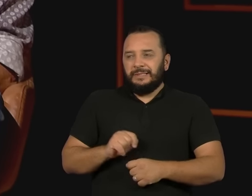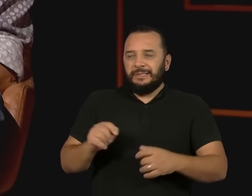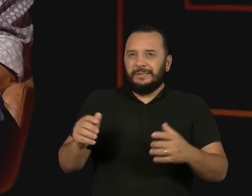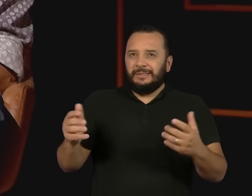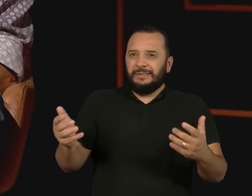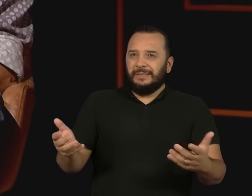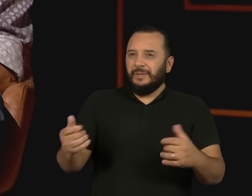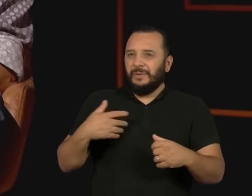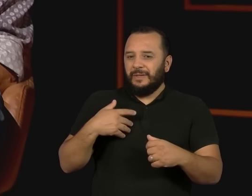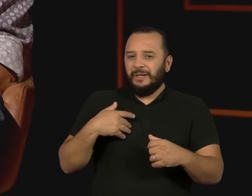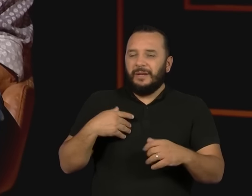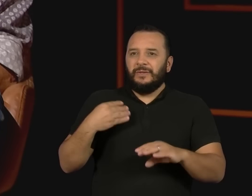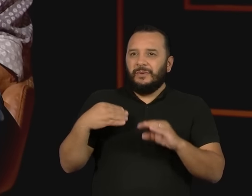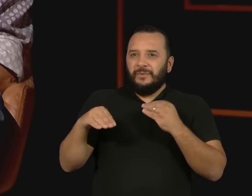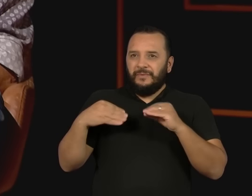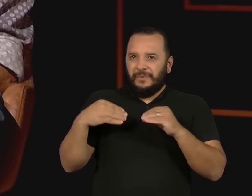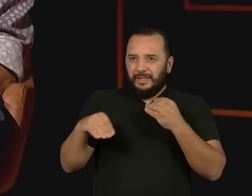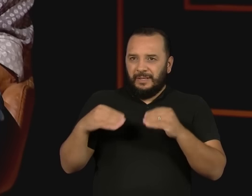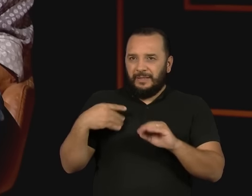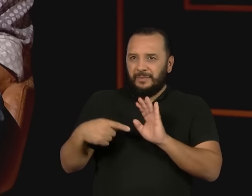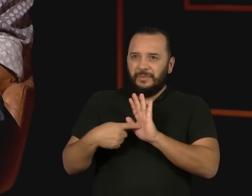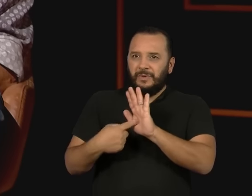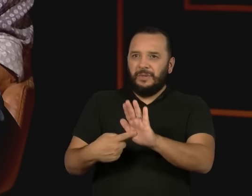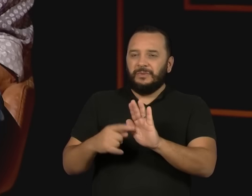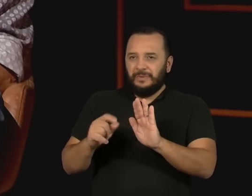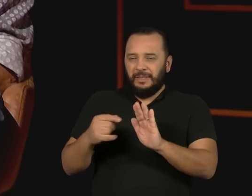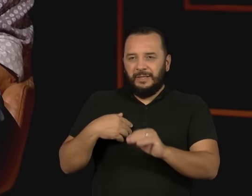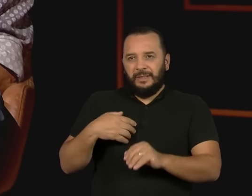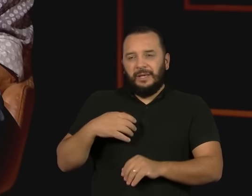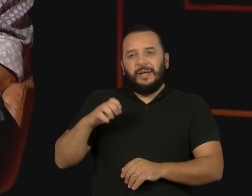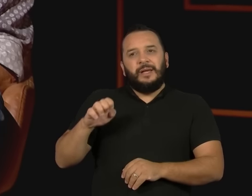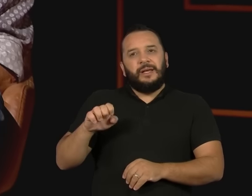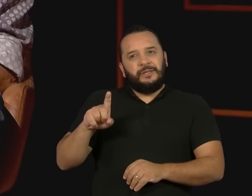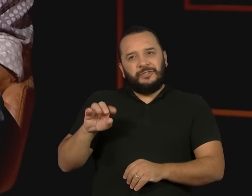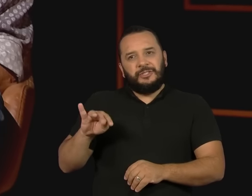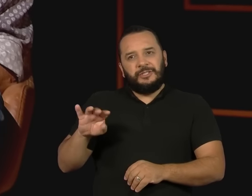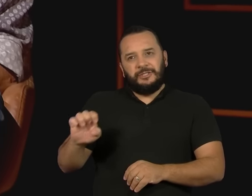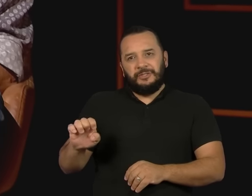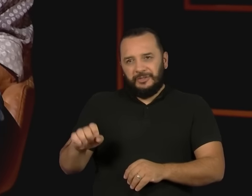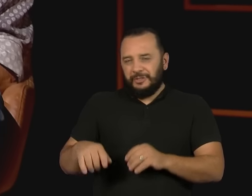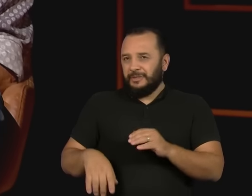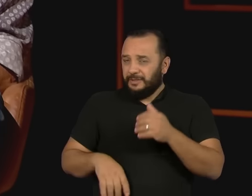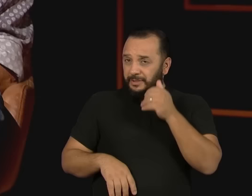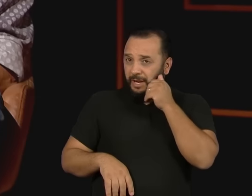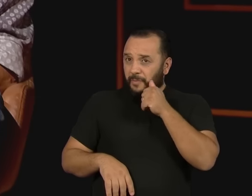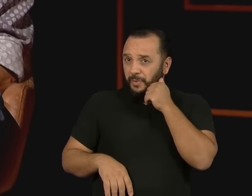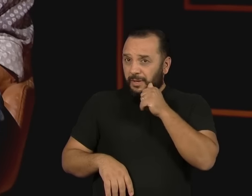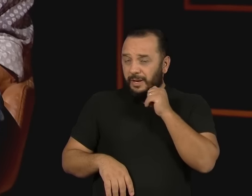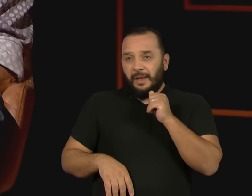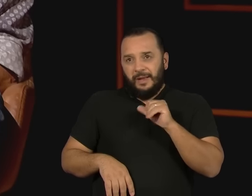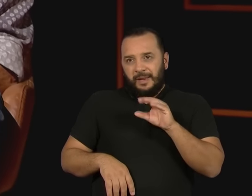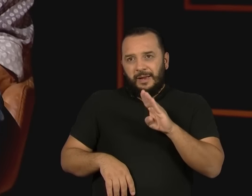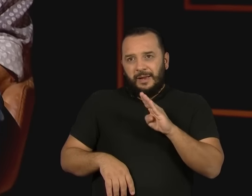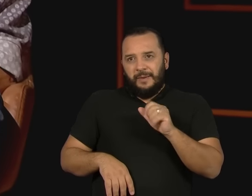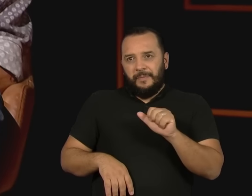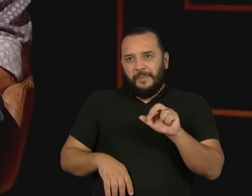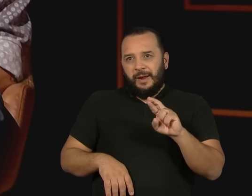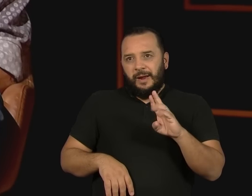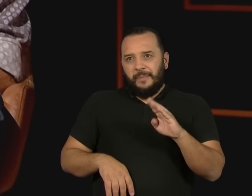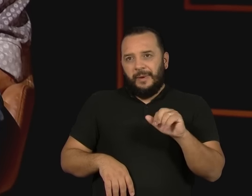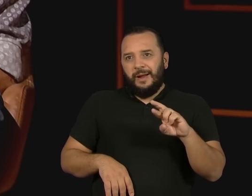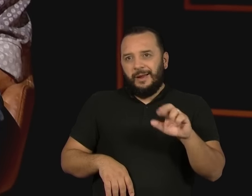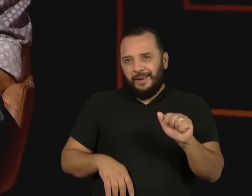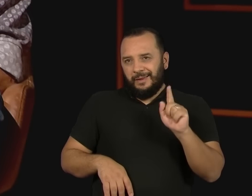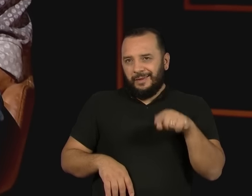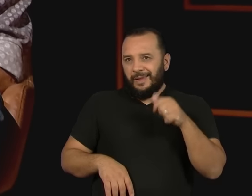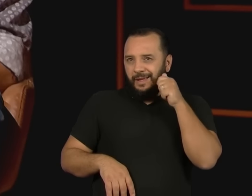da novela, eu sempre falo dessa cena, uma cena em que a Edith, o personagem da Bárbara Paz, que era a